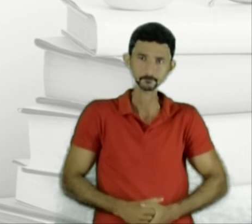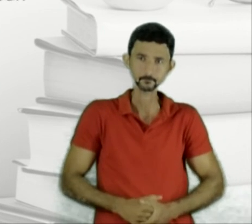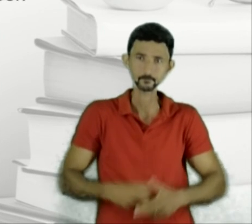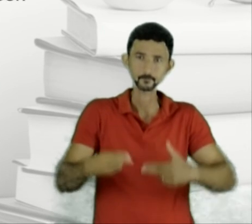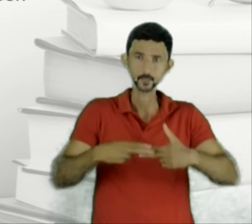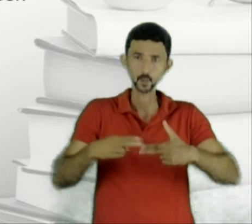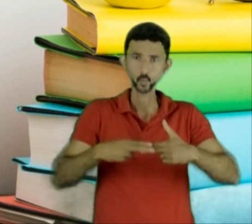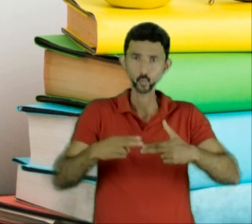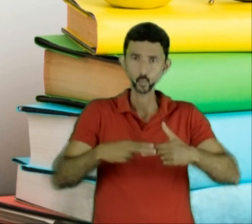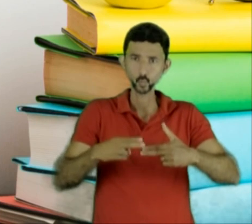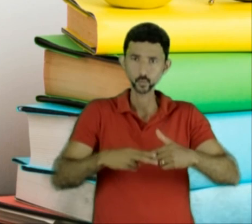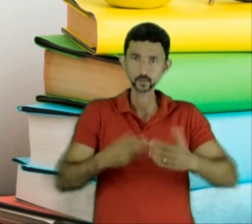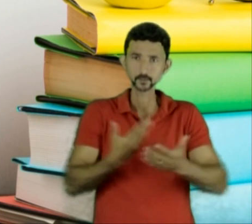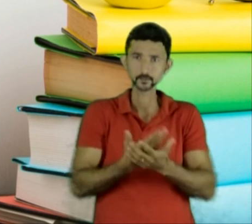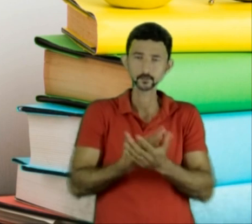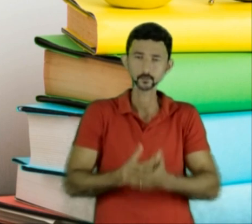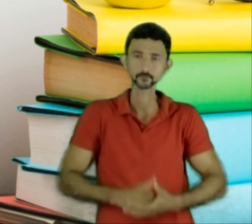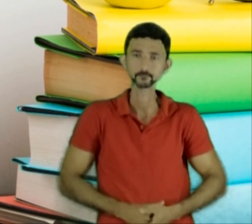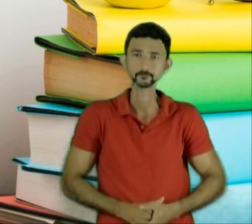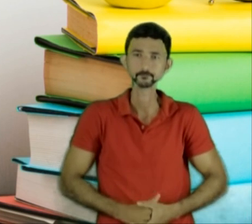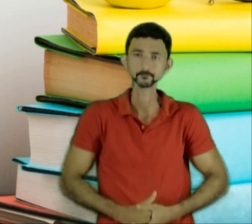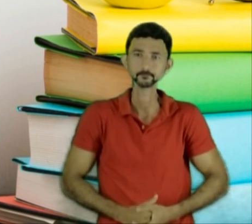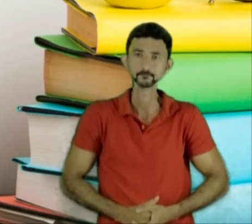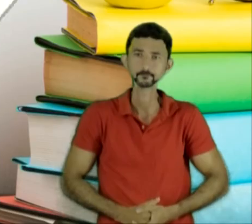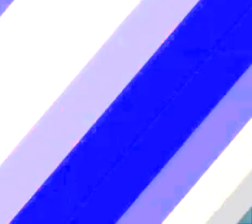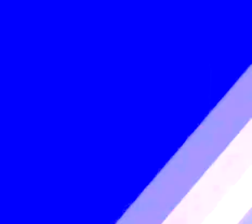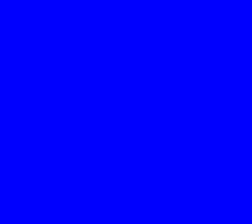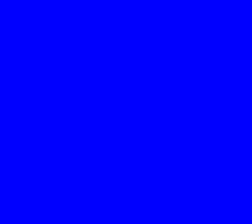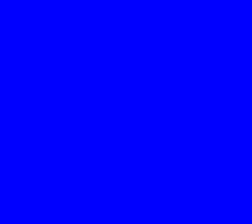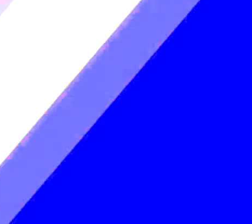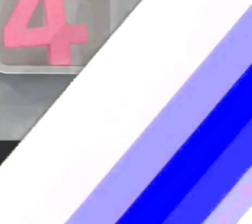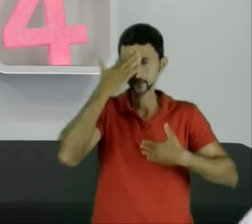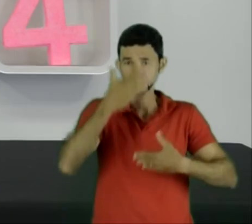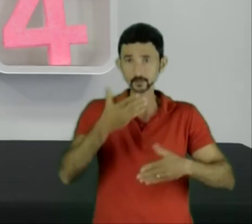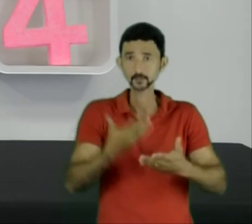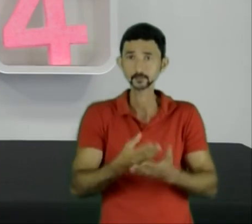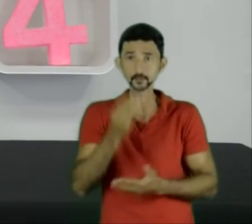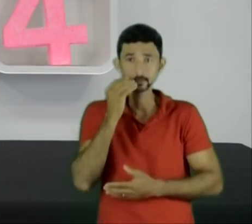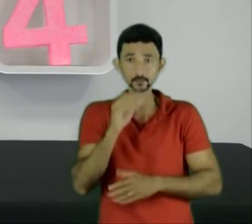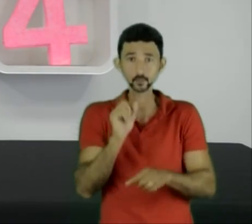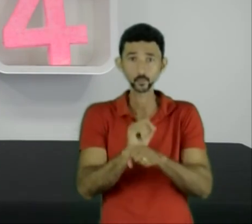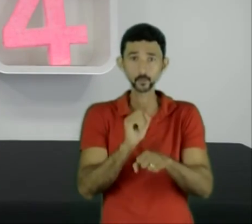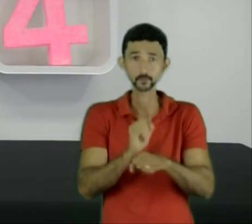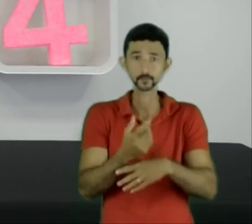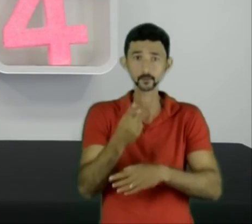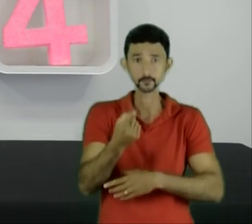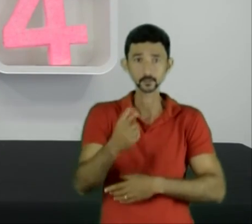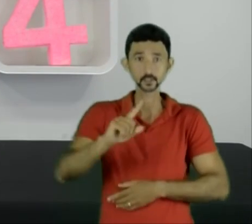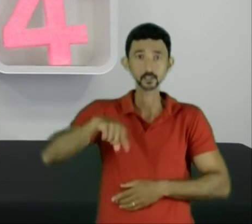nós usamos nessa nossa aula. Mais uma vez a gente agradece a atenção e espera